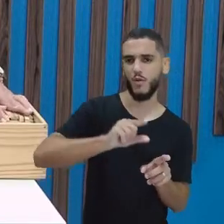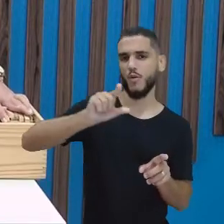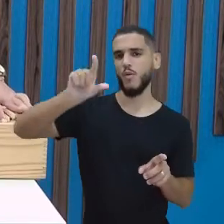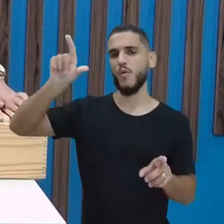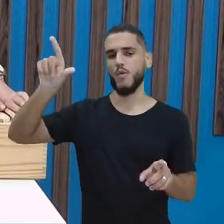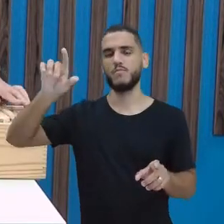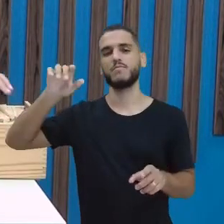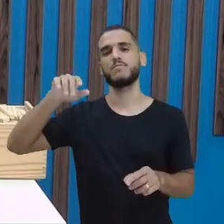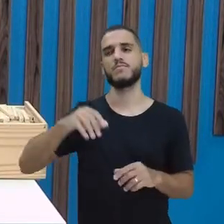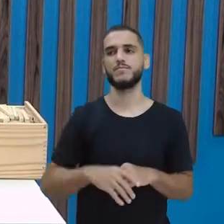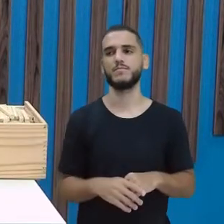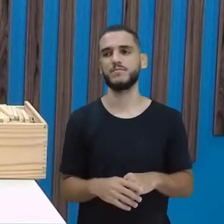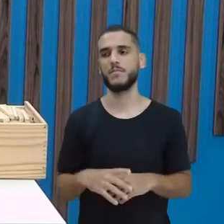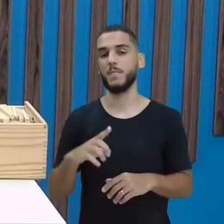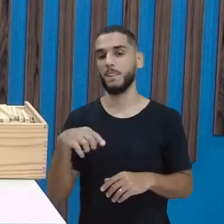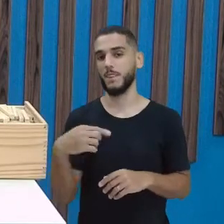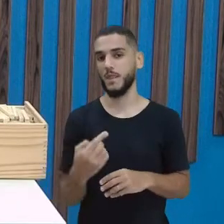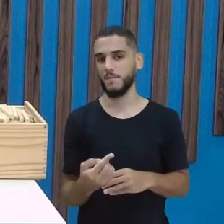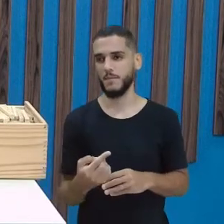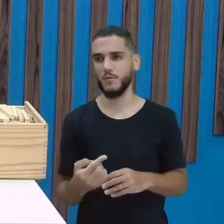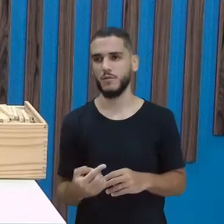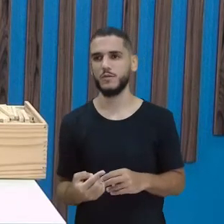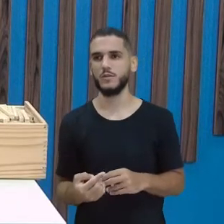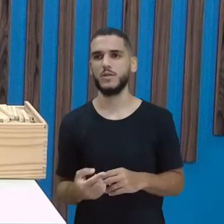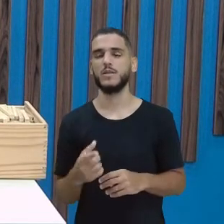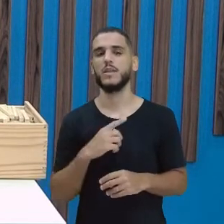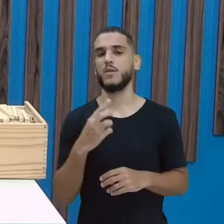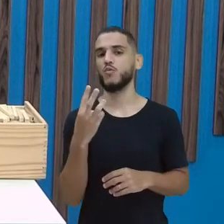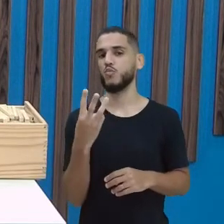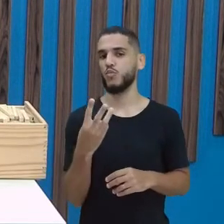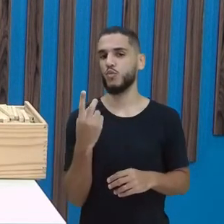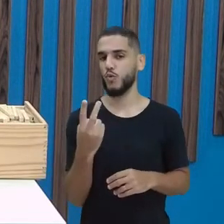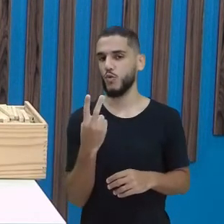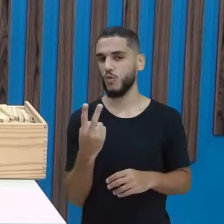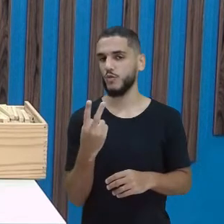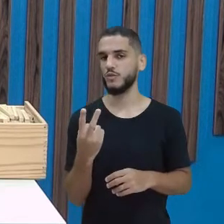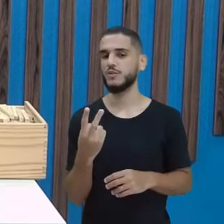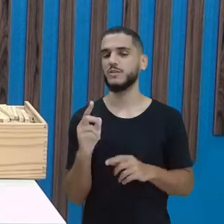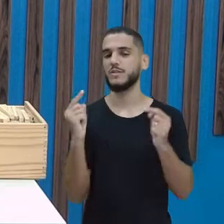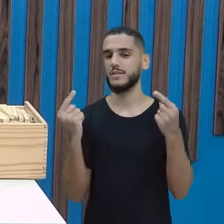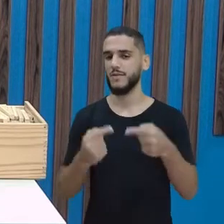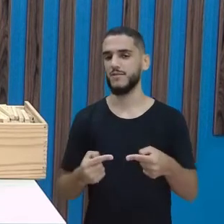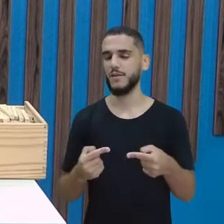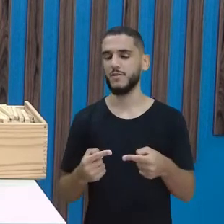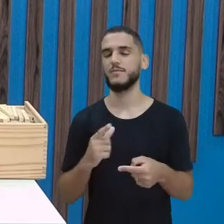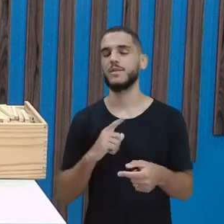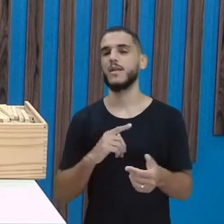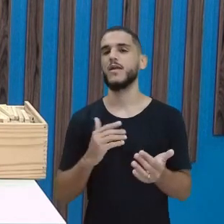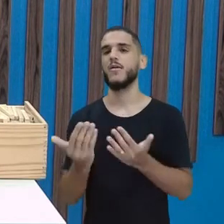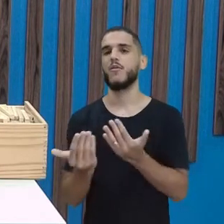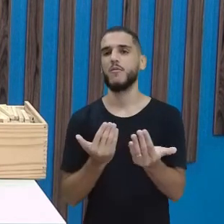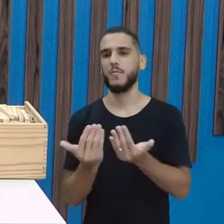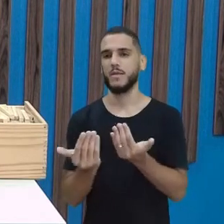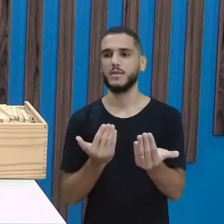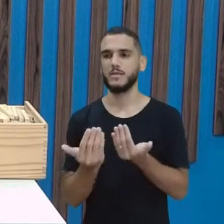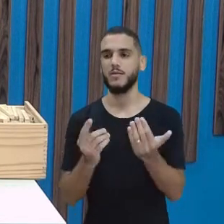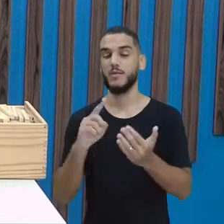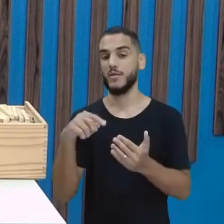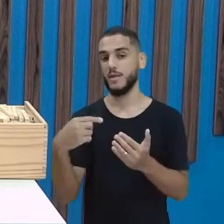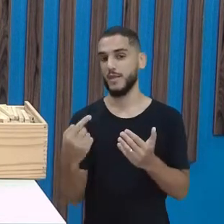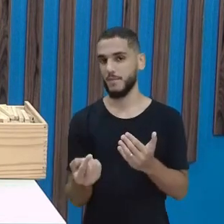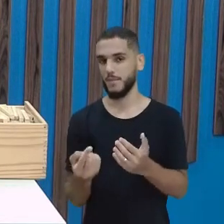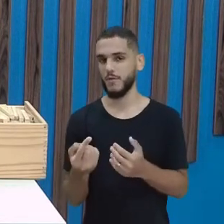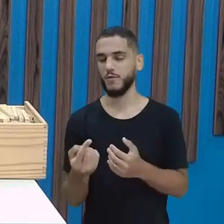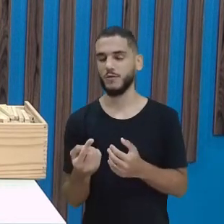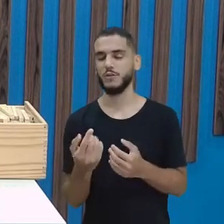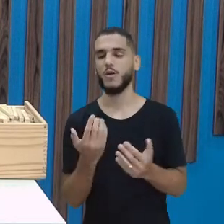Exatamente. Aí, após fazer, vejam que são 2 trabalhos. Fazer as comparações e depois